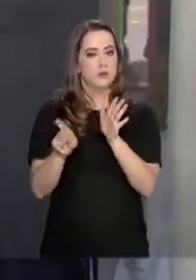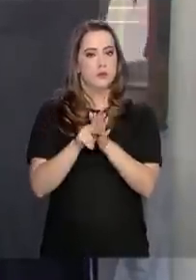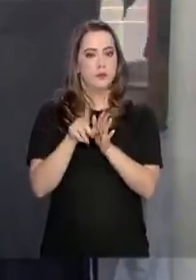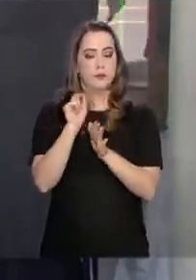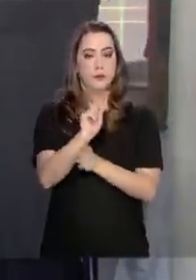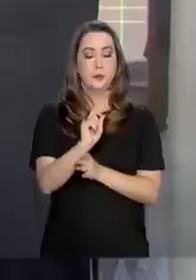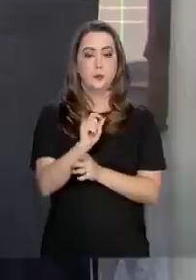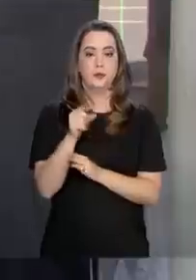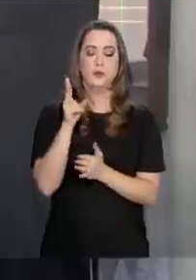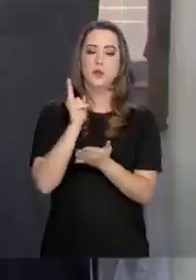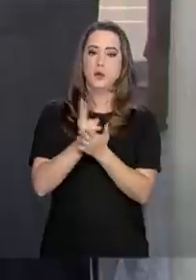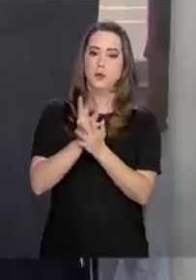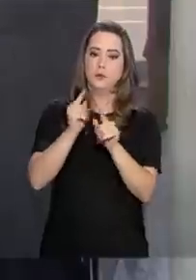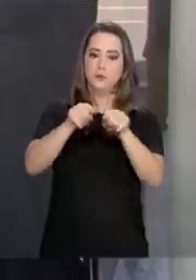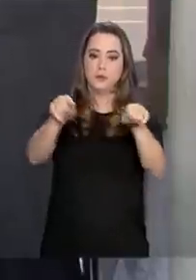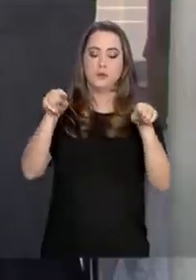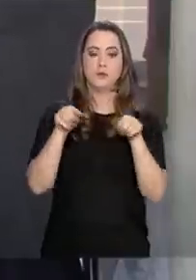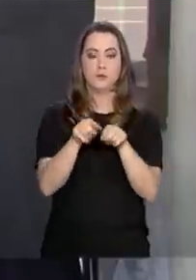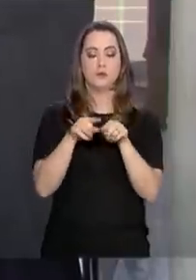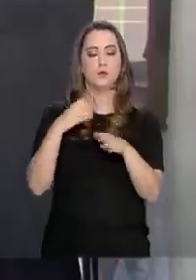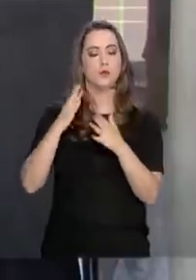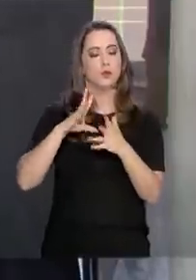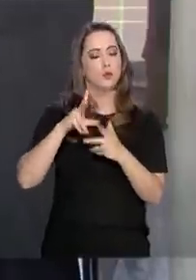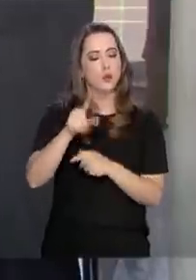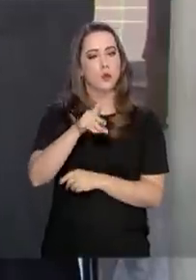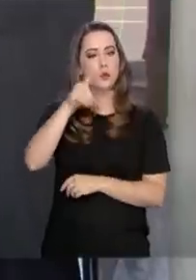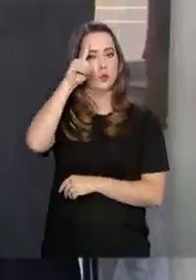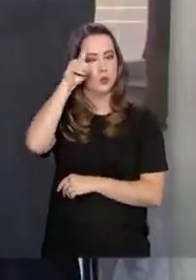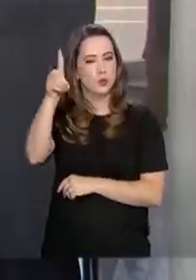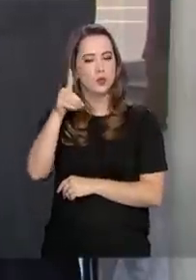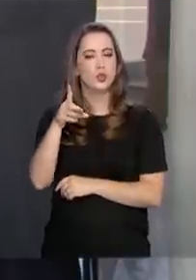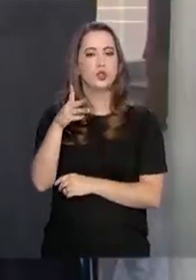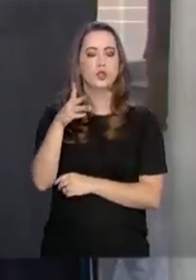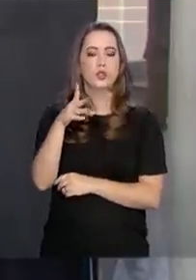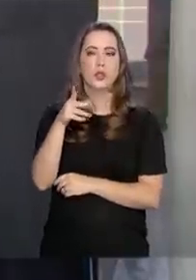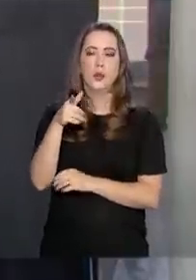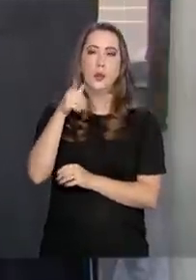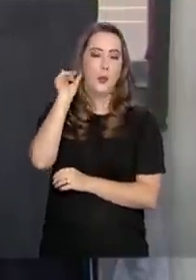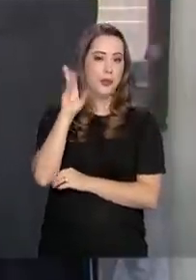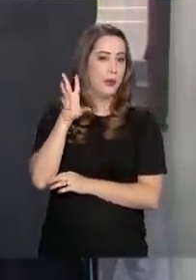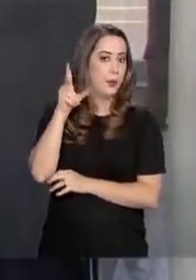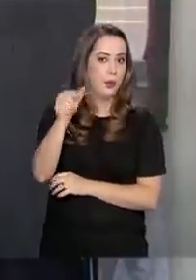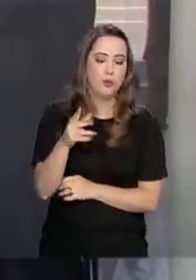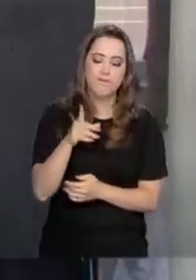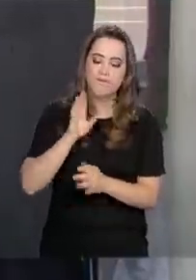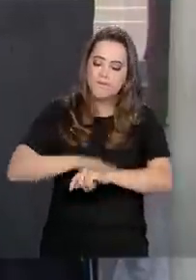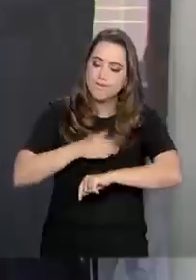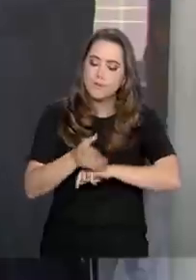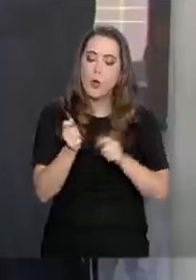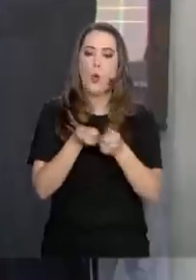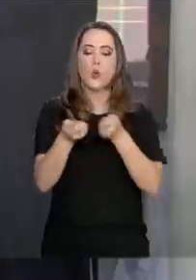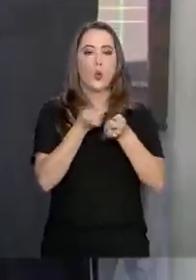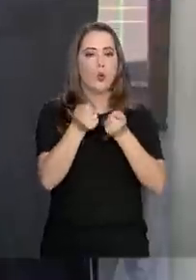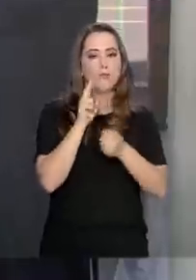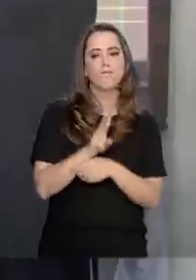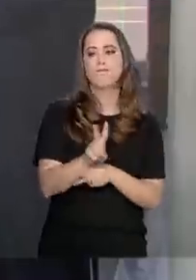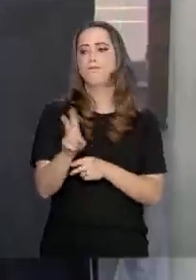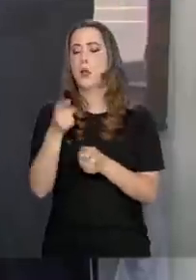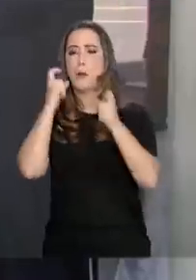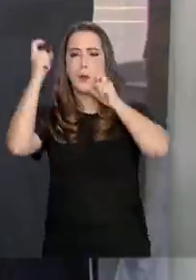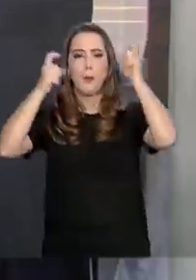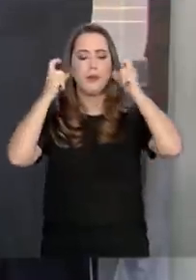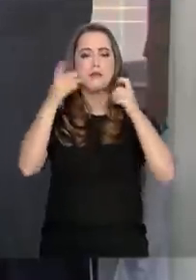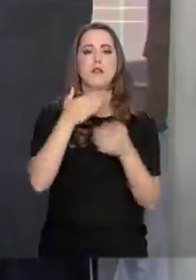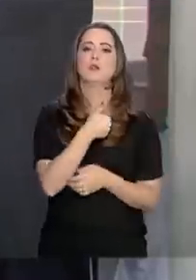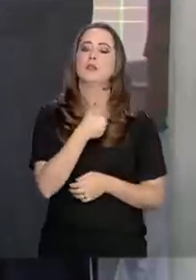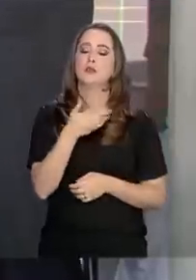Palácio do Planalto, mesmo aqui no hospital durante todo o dia de ontem, ele monitorou toda essa situação e essa é uma grande preocupação por